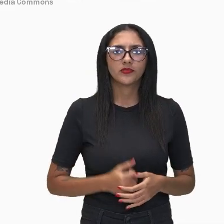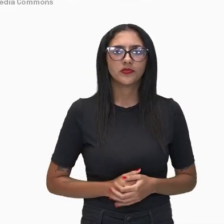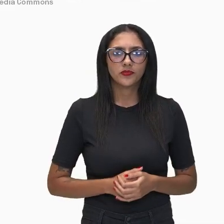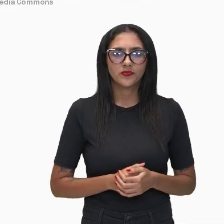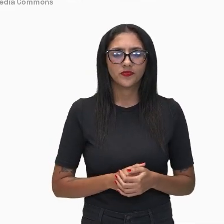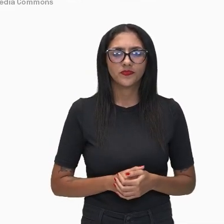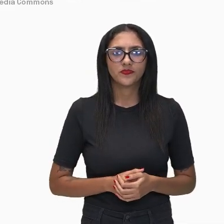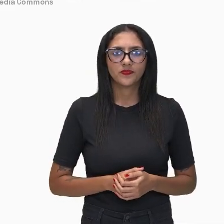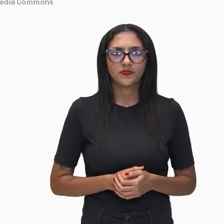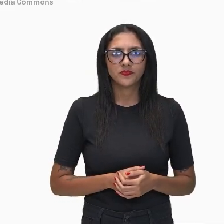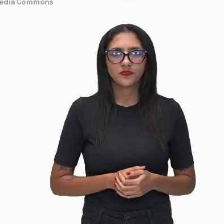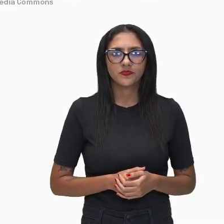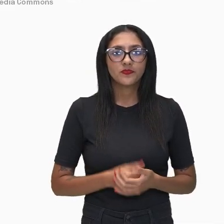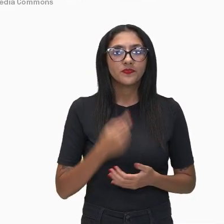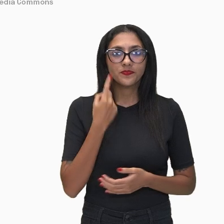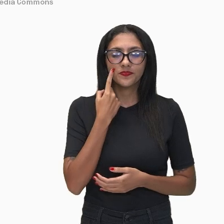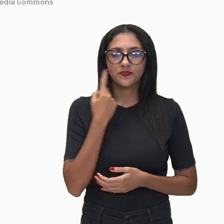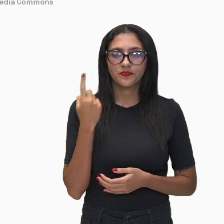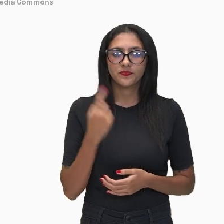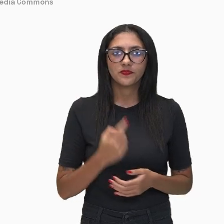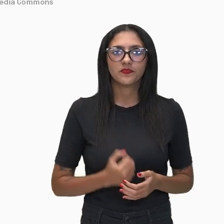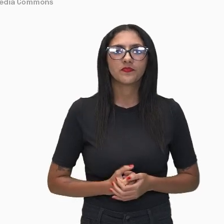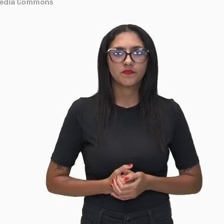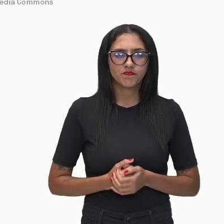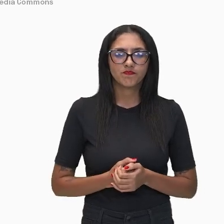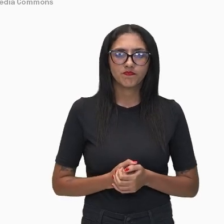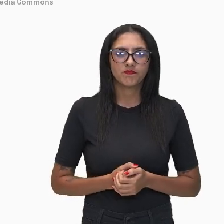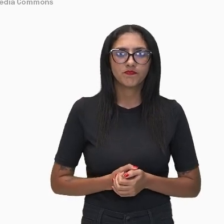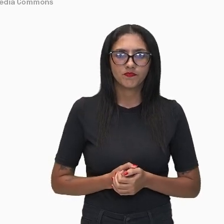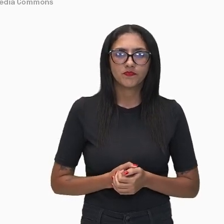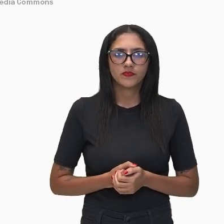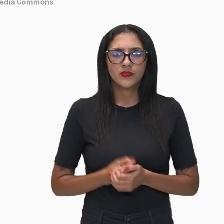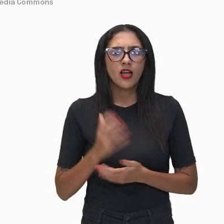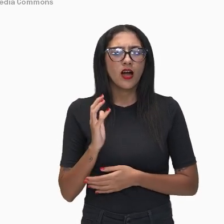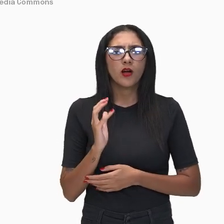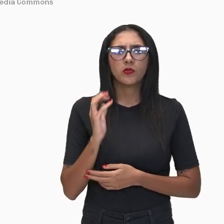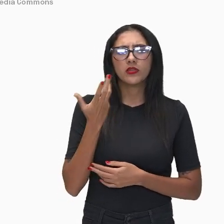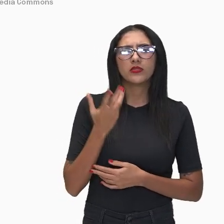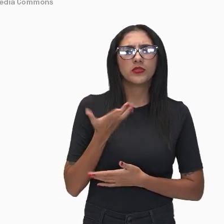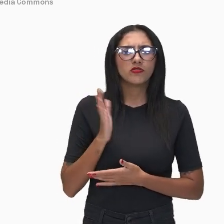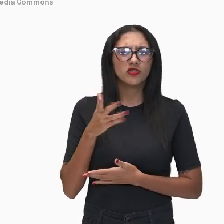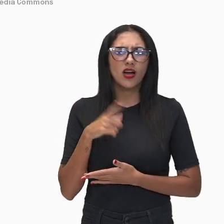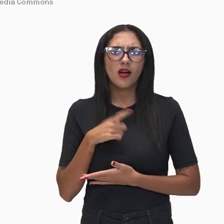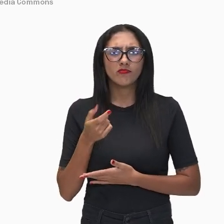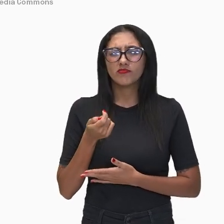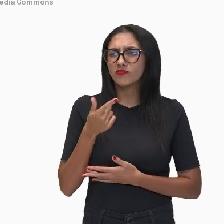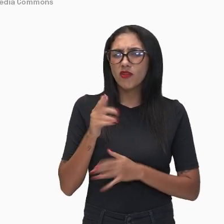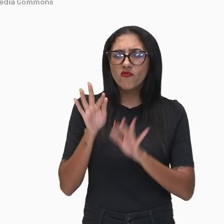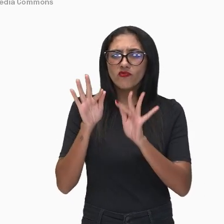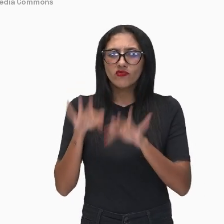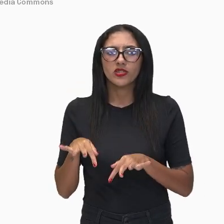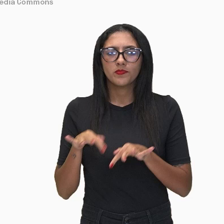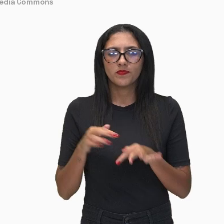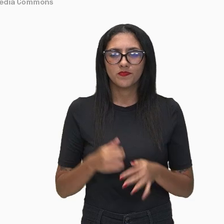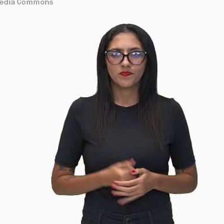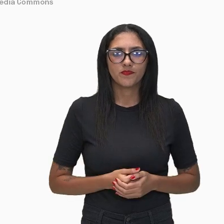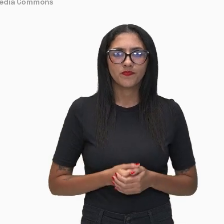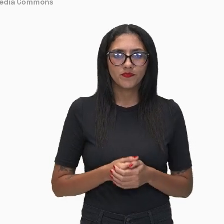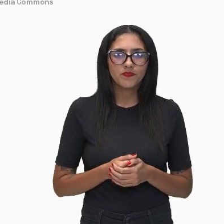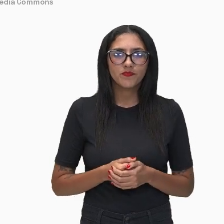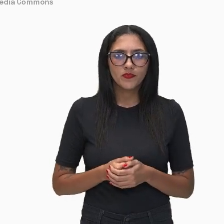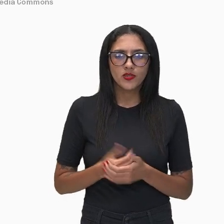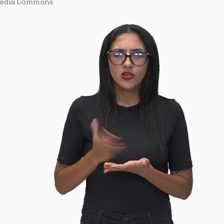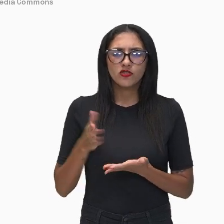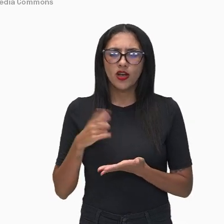Brasil. Então nós temos os eventos finais desse conflito, que foi justamente ali na fase da derrota